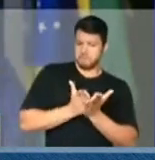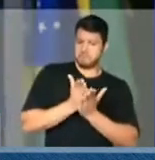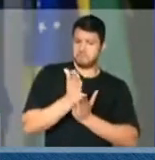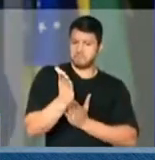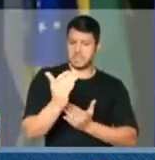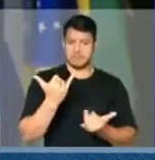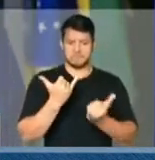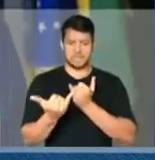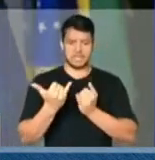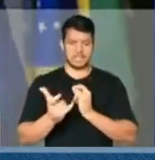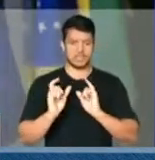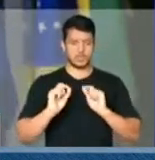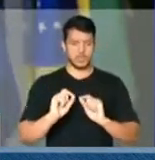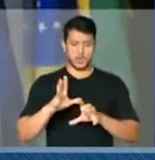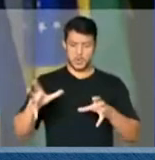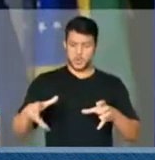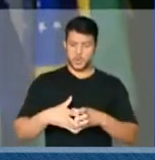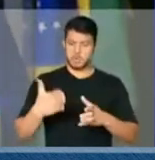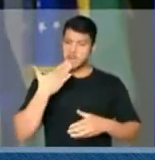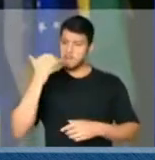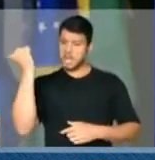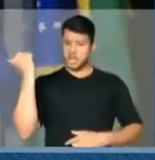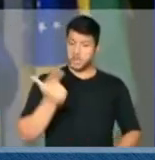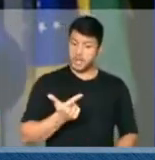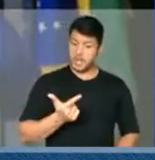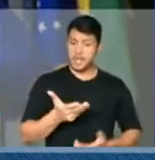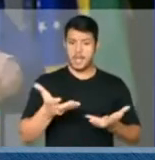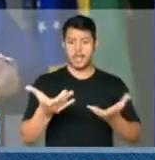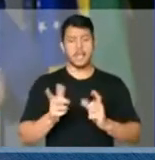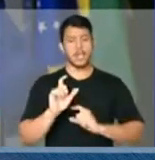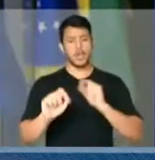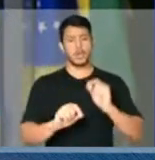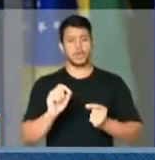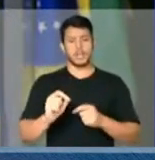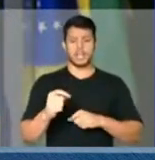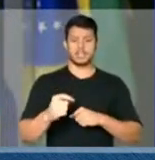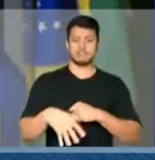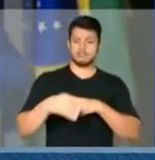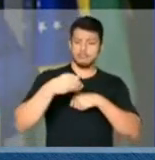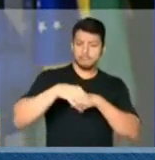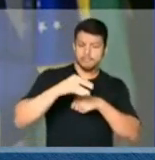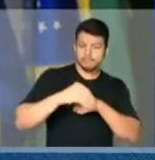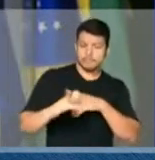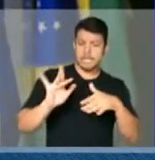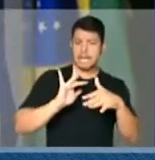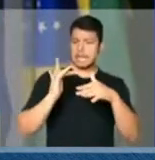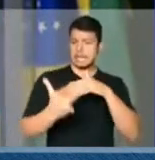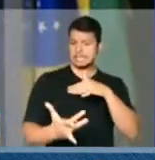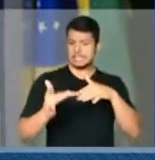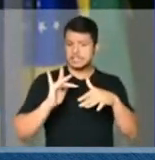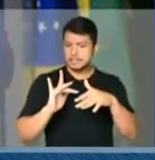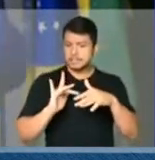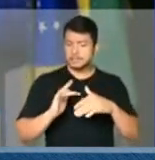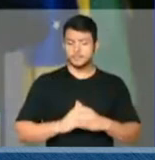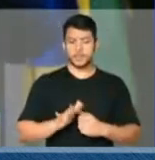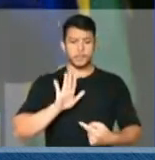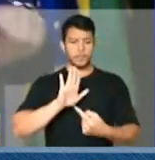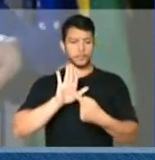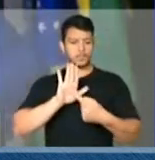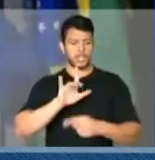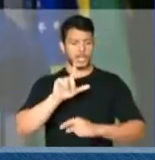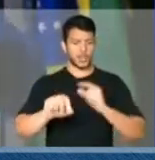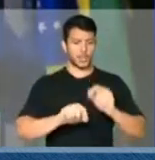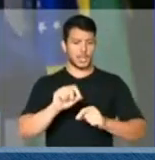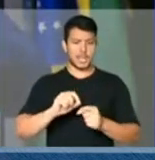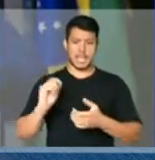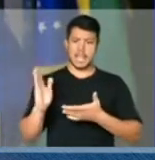direita acima do bem e do mal, querem fazer, colocando isso nas redes sociais, inclusive fazendo com que humoristas,